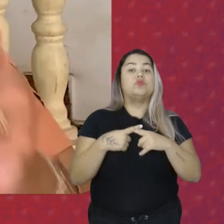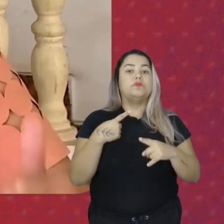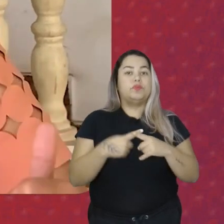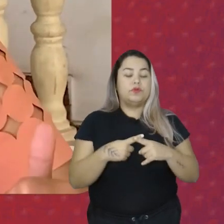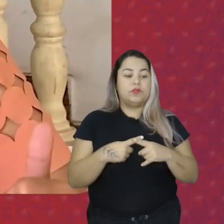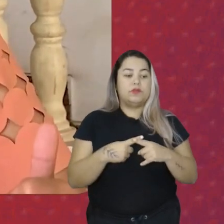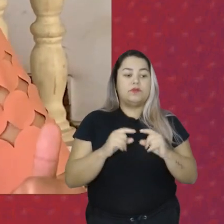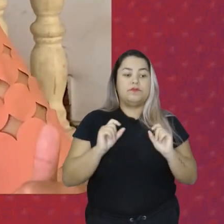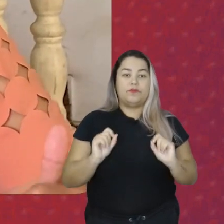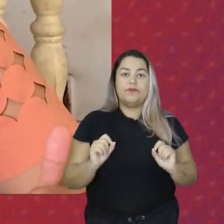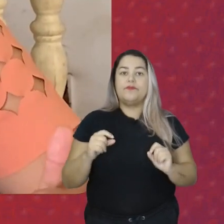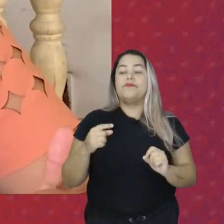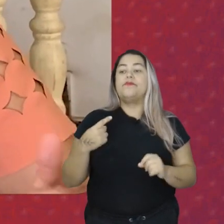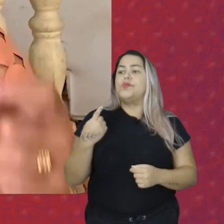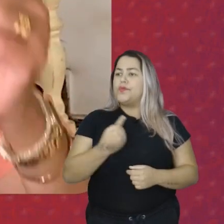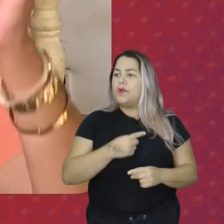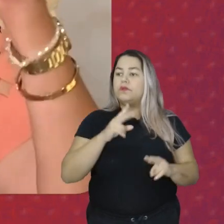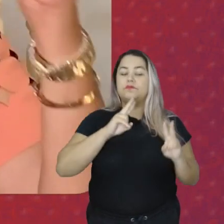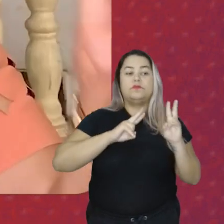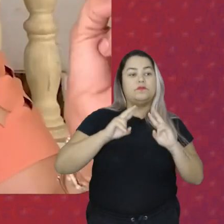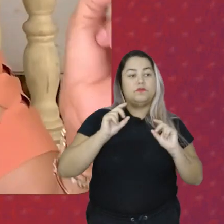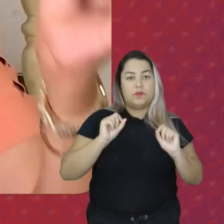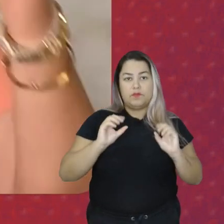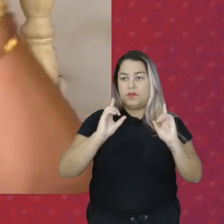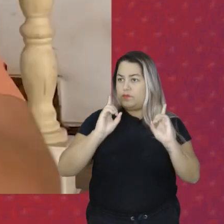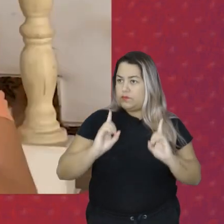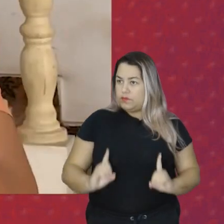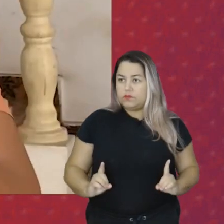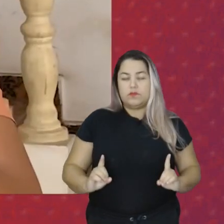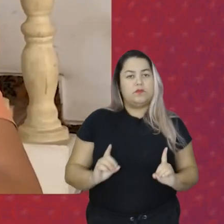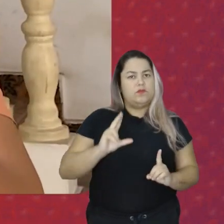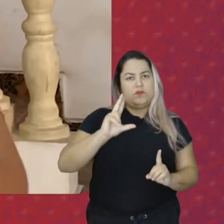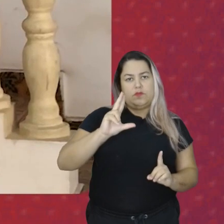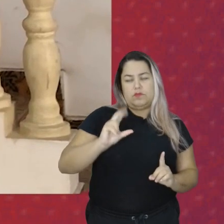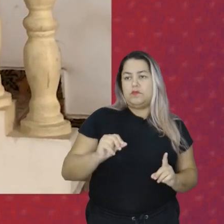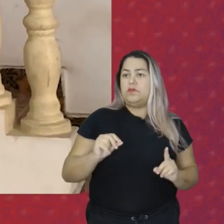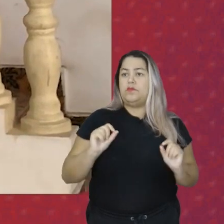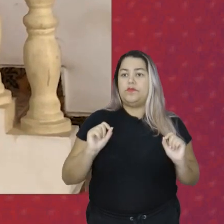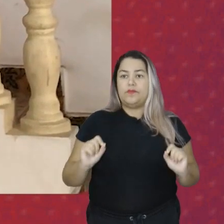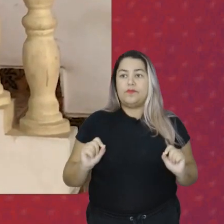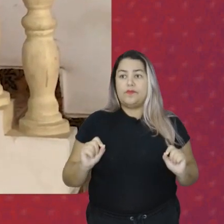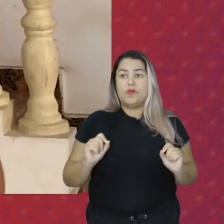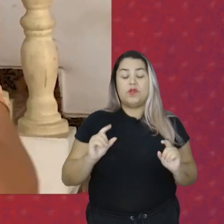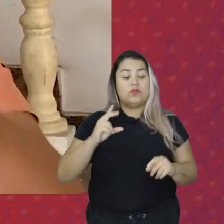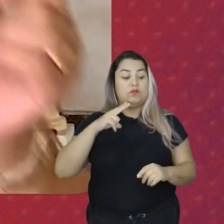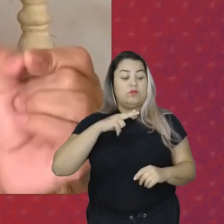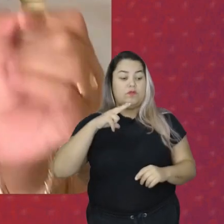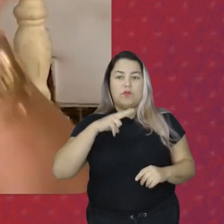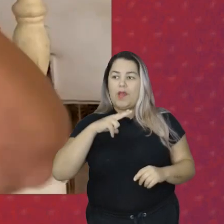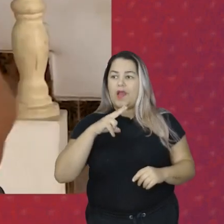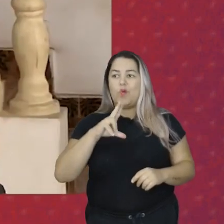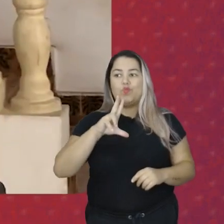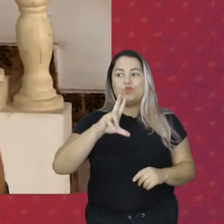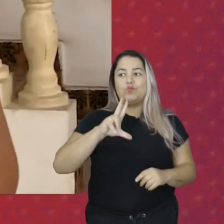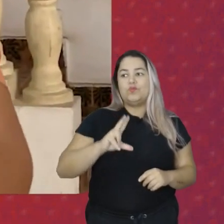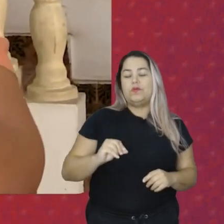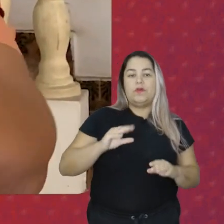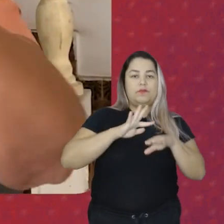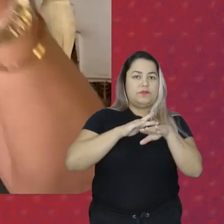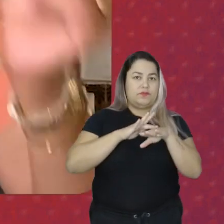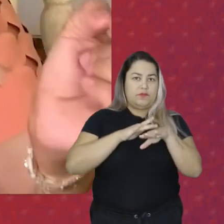Porque nós vimos que deficiência não é uma questão individual, não é uma